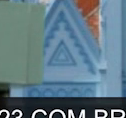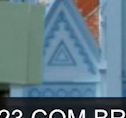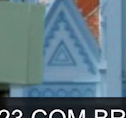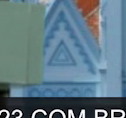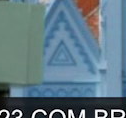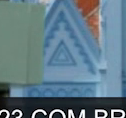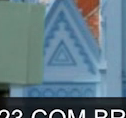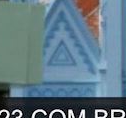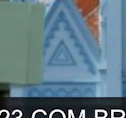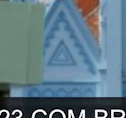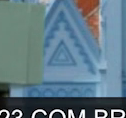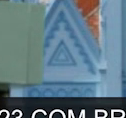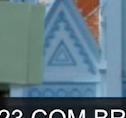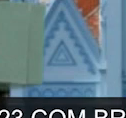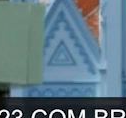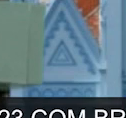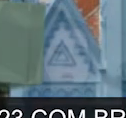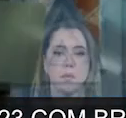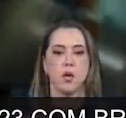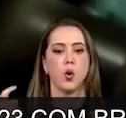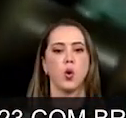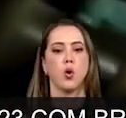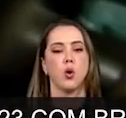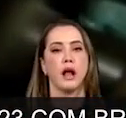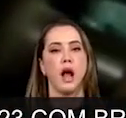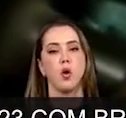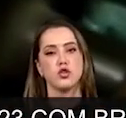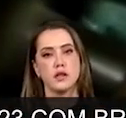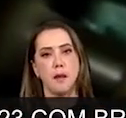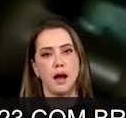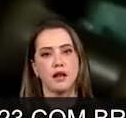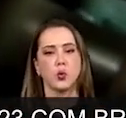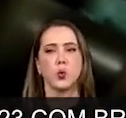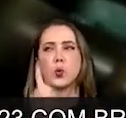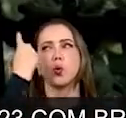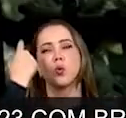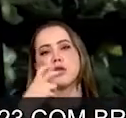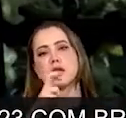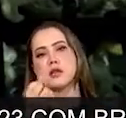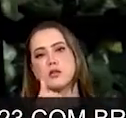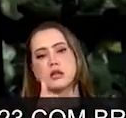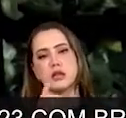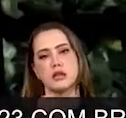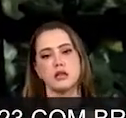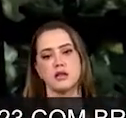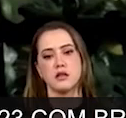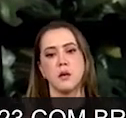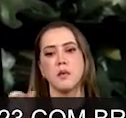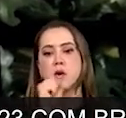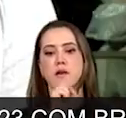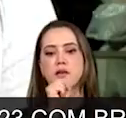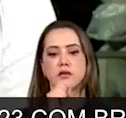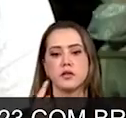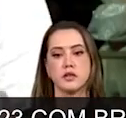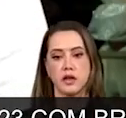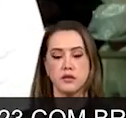de Vila Isabel, fica a Sola e Salto, uma sapataria fundada há 56 anos pelo avô do